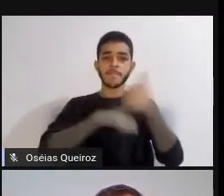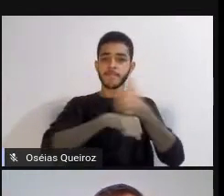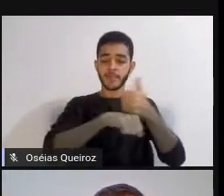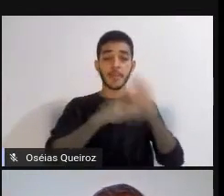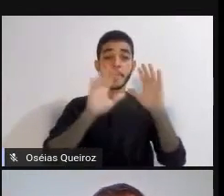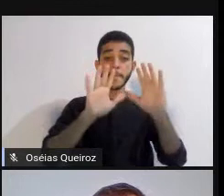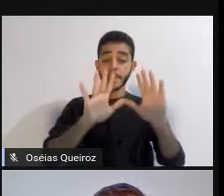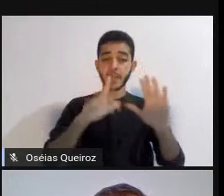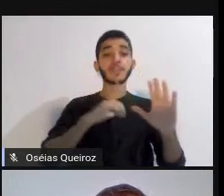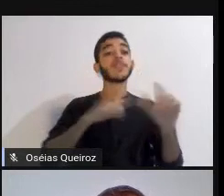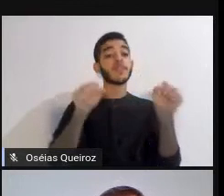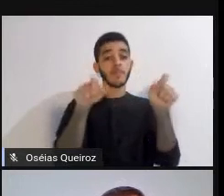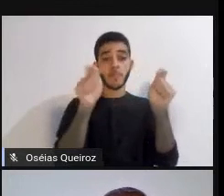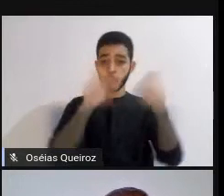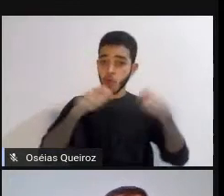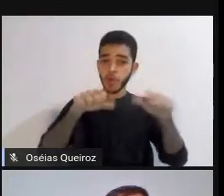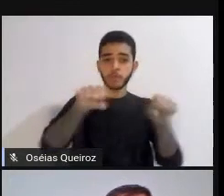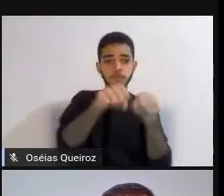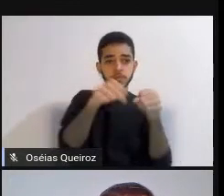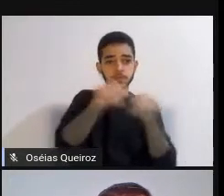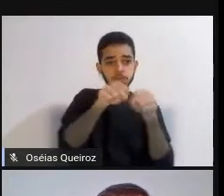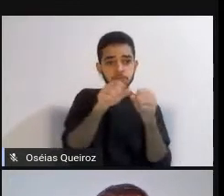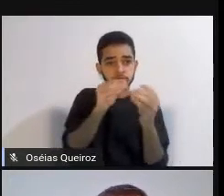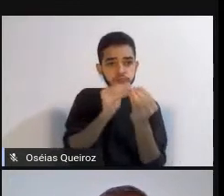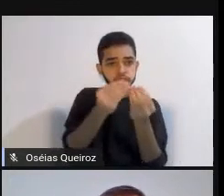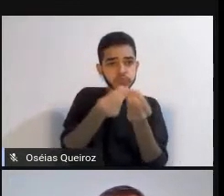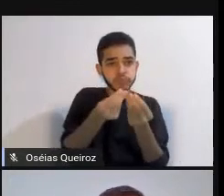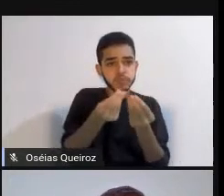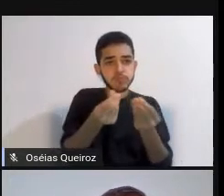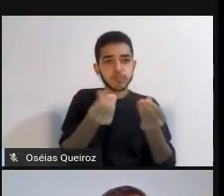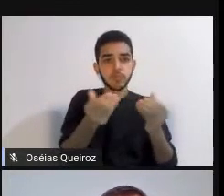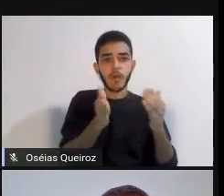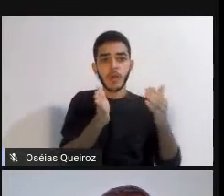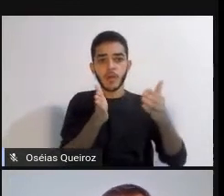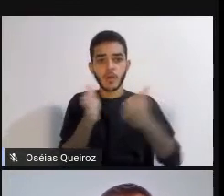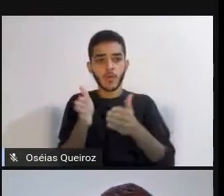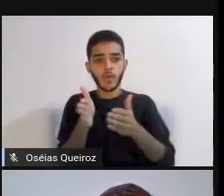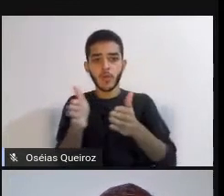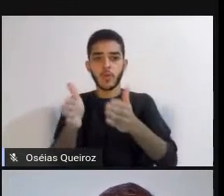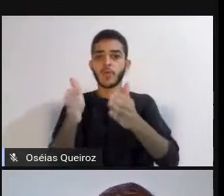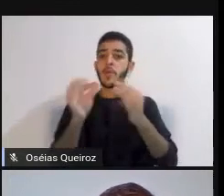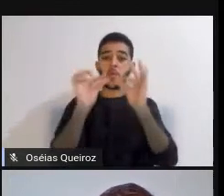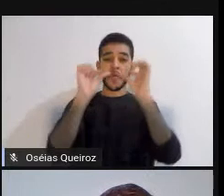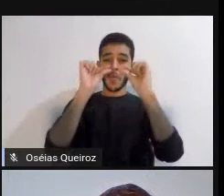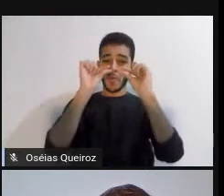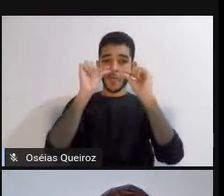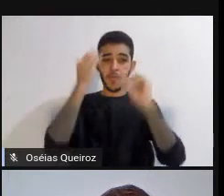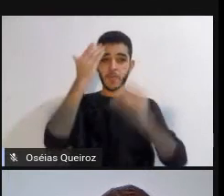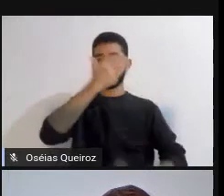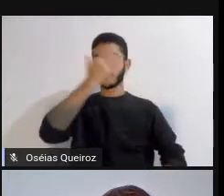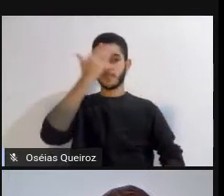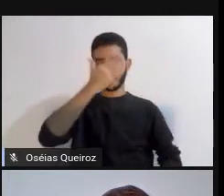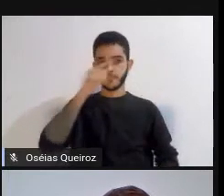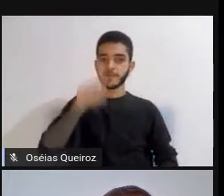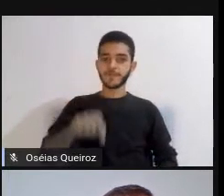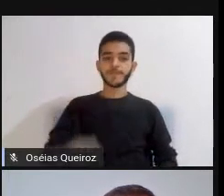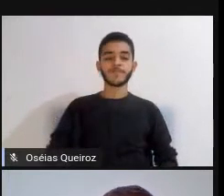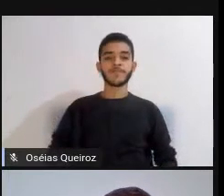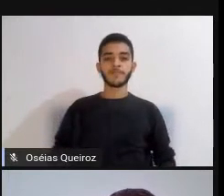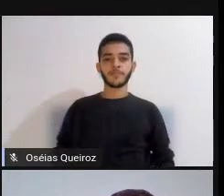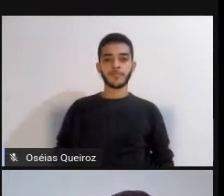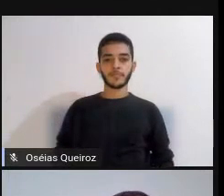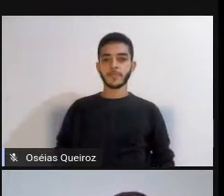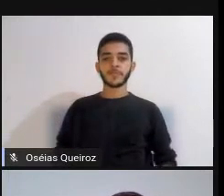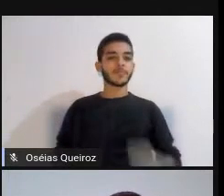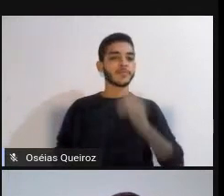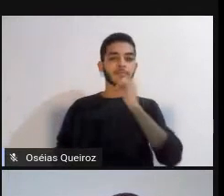também sofrer fragmentação e chegar até o corpo hídrico em partículas ainda menores. Uma